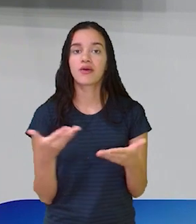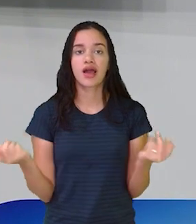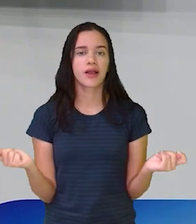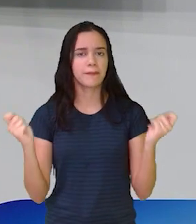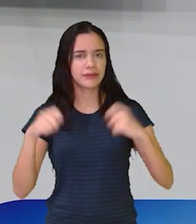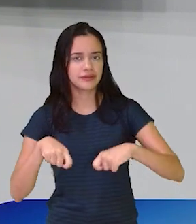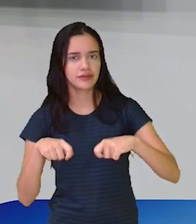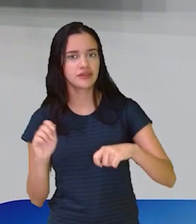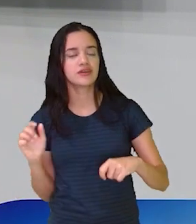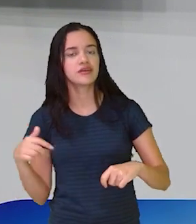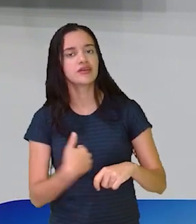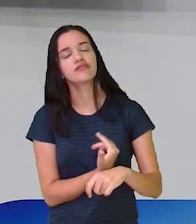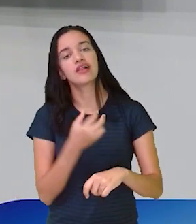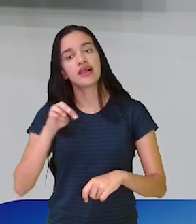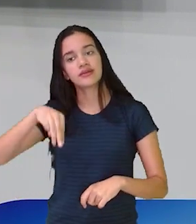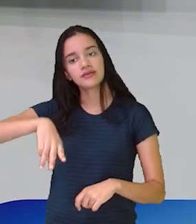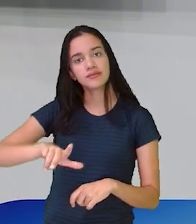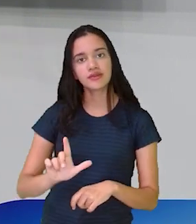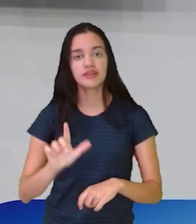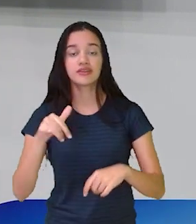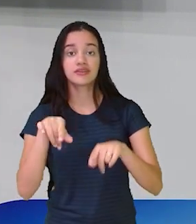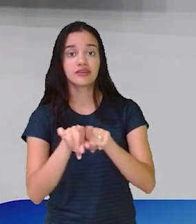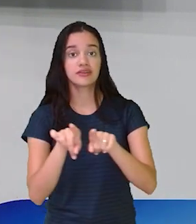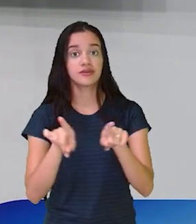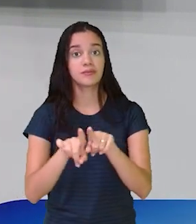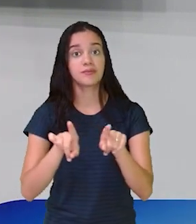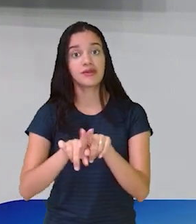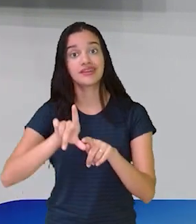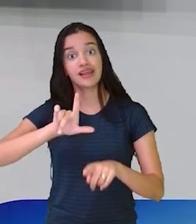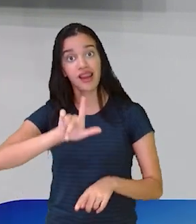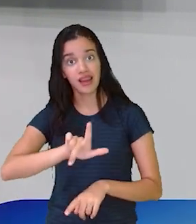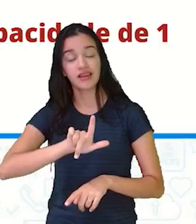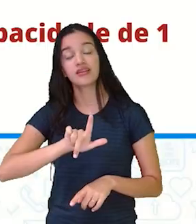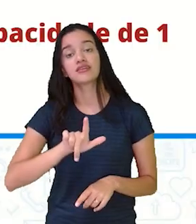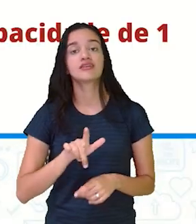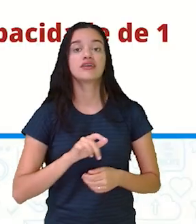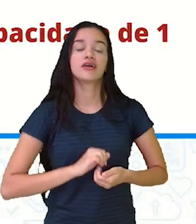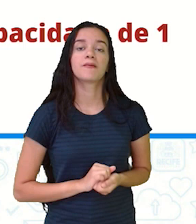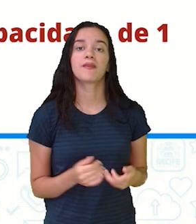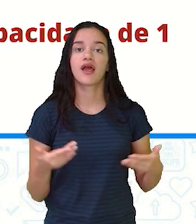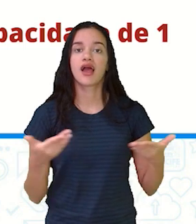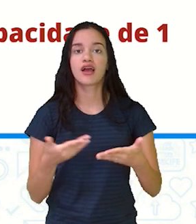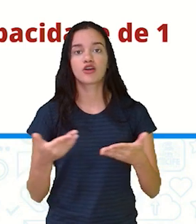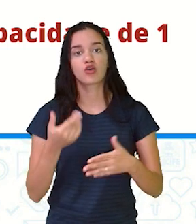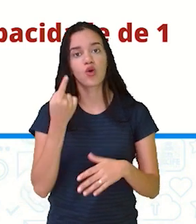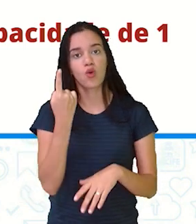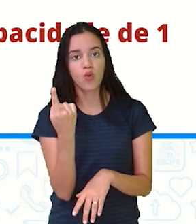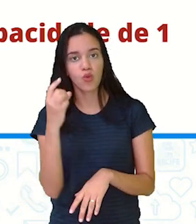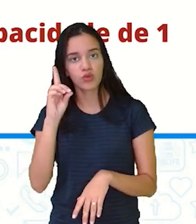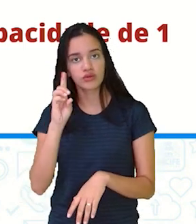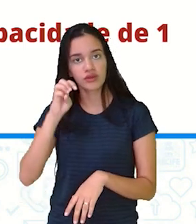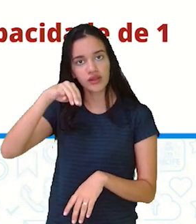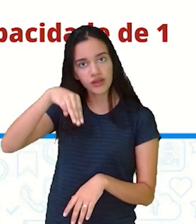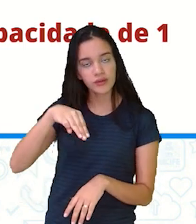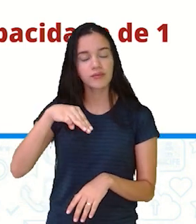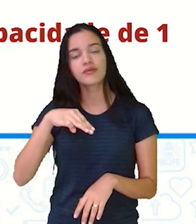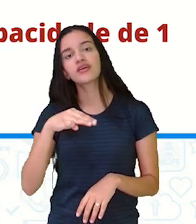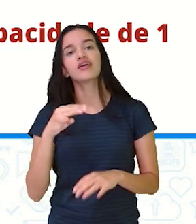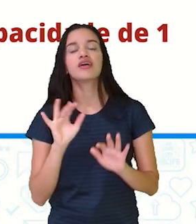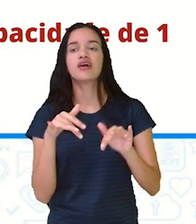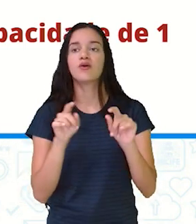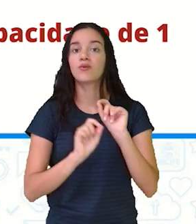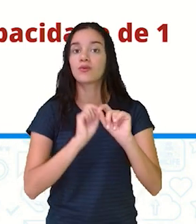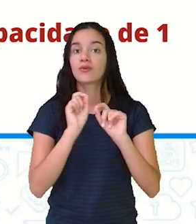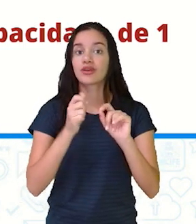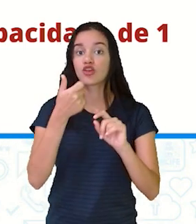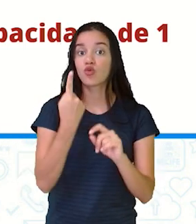a gente fala de mililitro e fala de litro. 1 decímetro cúbico corresponde à capacidade de